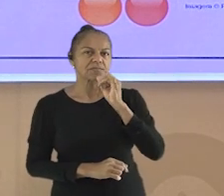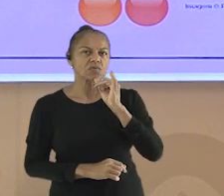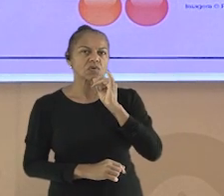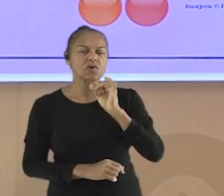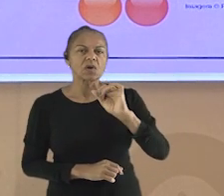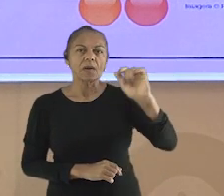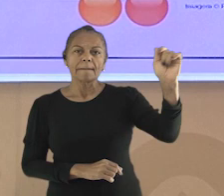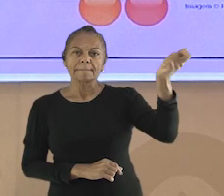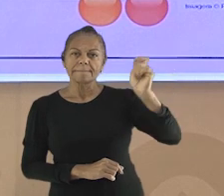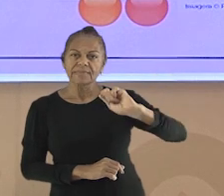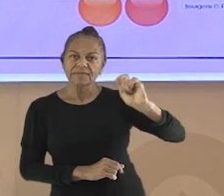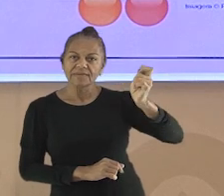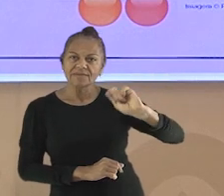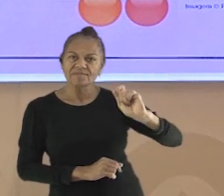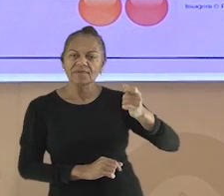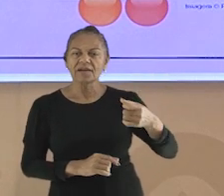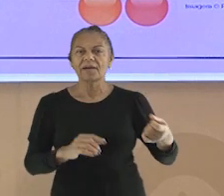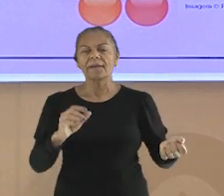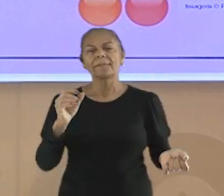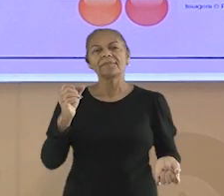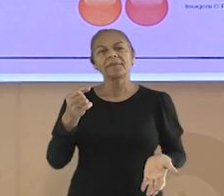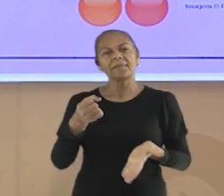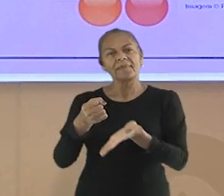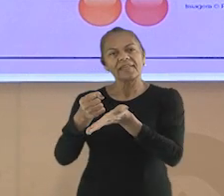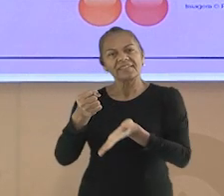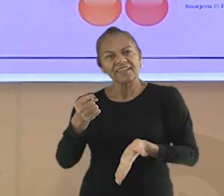nós temos aqui. Nós temos pipas,